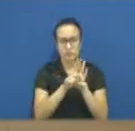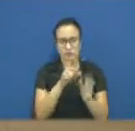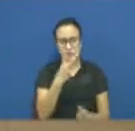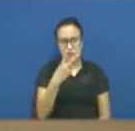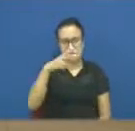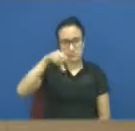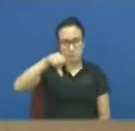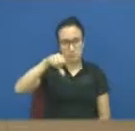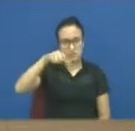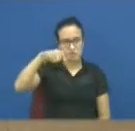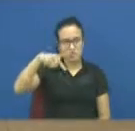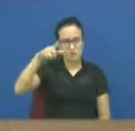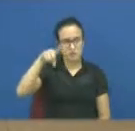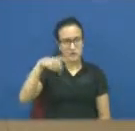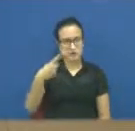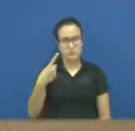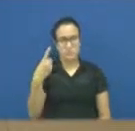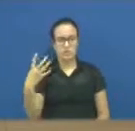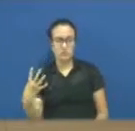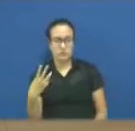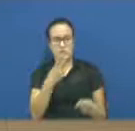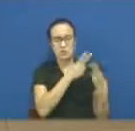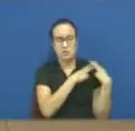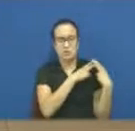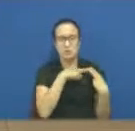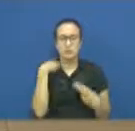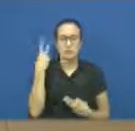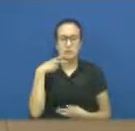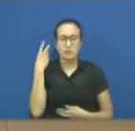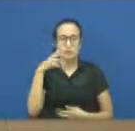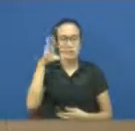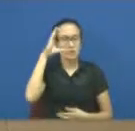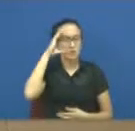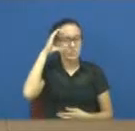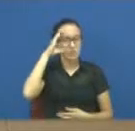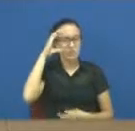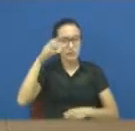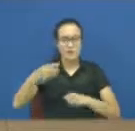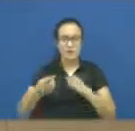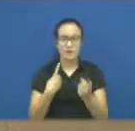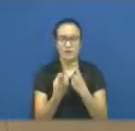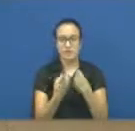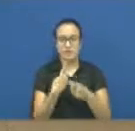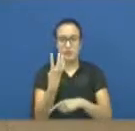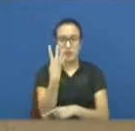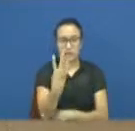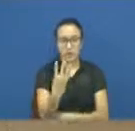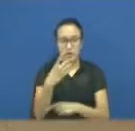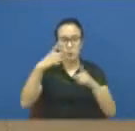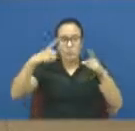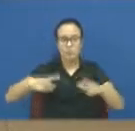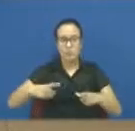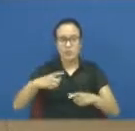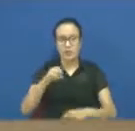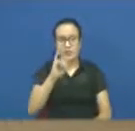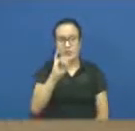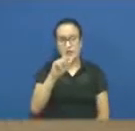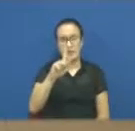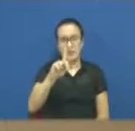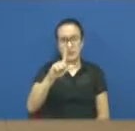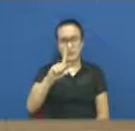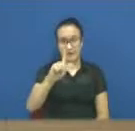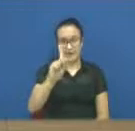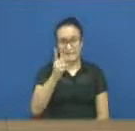18º. Projeto de lei 297 de 2014, de autoria do nobre vereador José Couto de Jesus, que perpetua o nome do professor